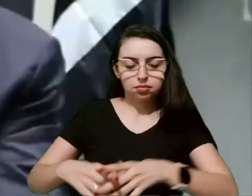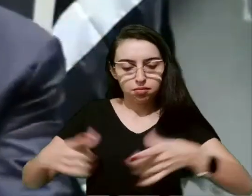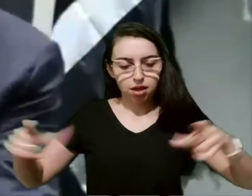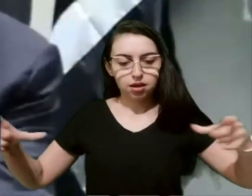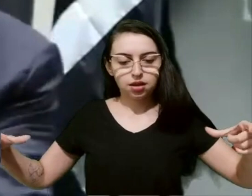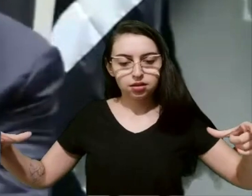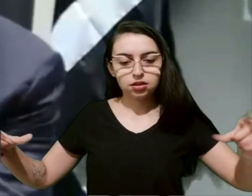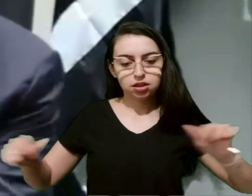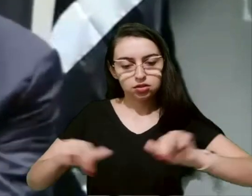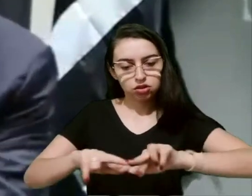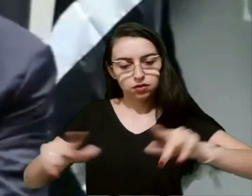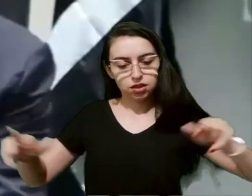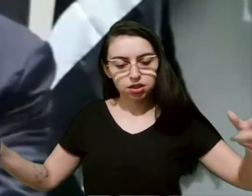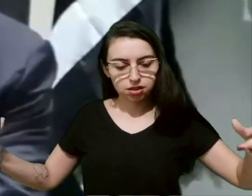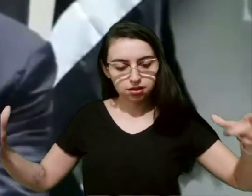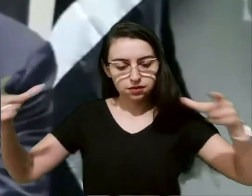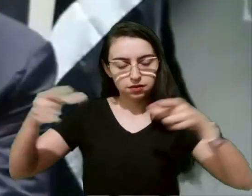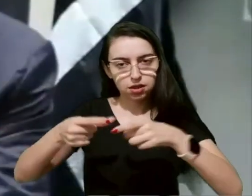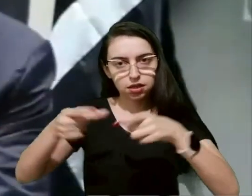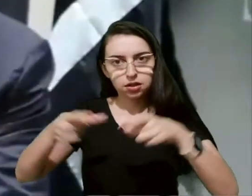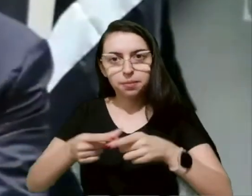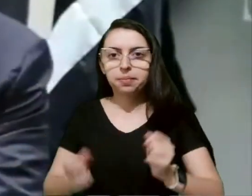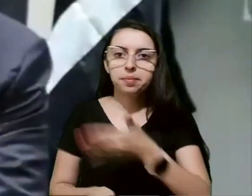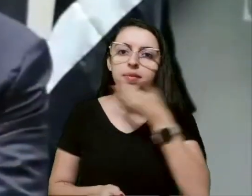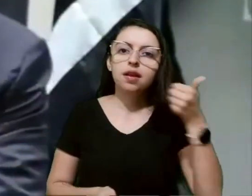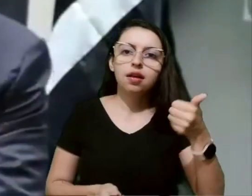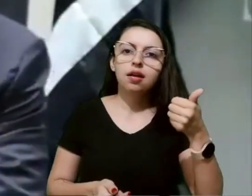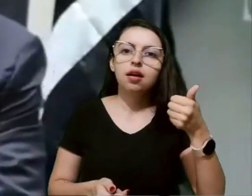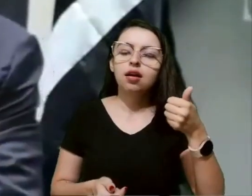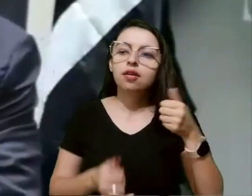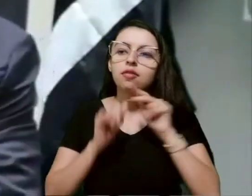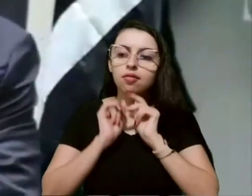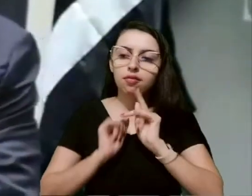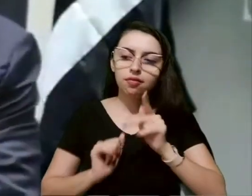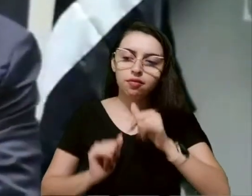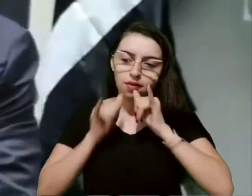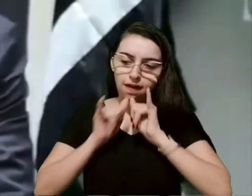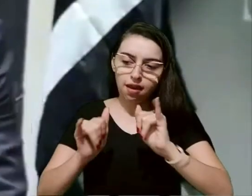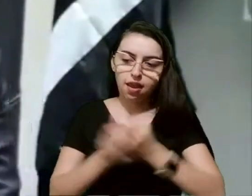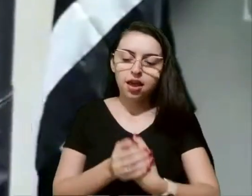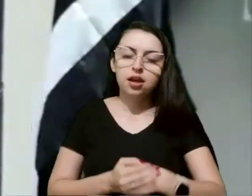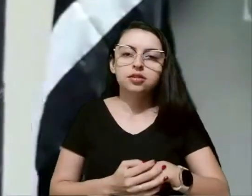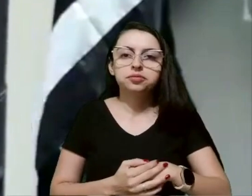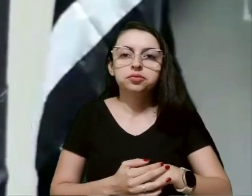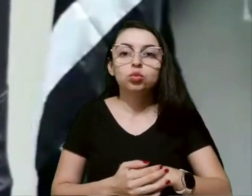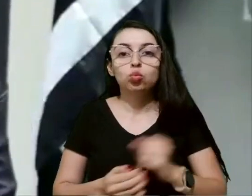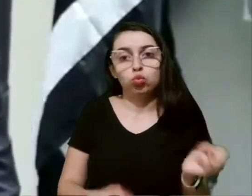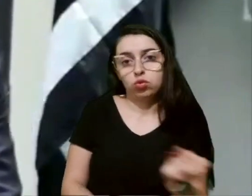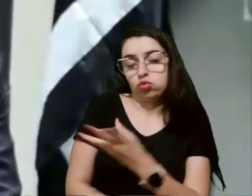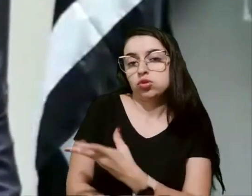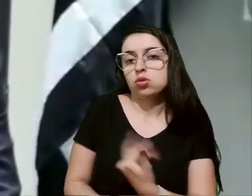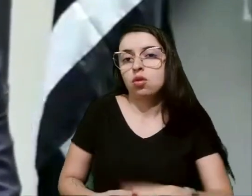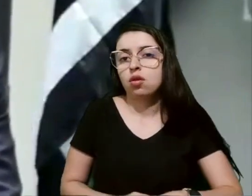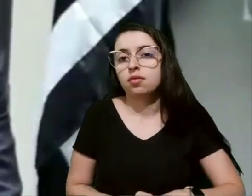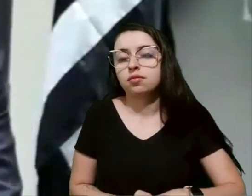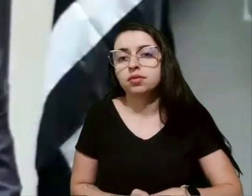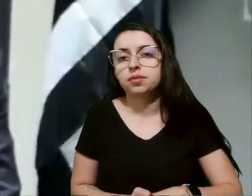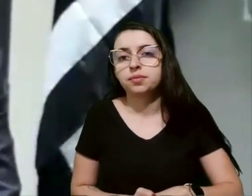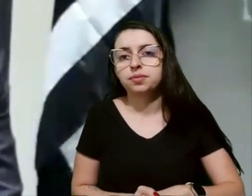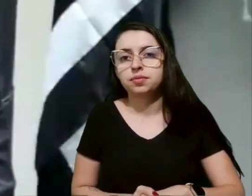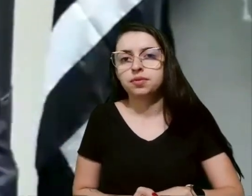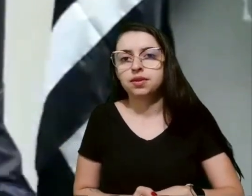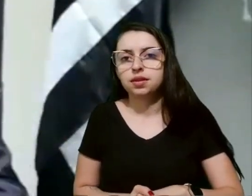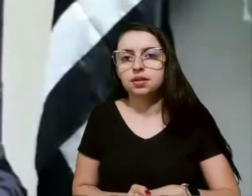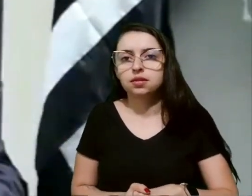maior, depois diferencia dos demais, tal. Mas eu acho que a melhor forma de você definir um objeto que é completamente novo é a chamada definição